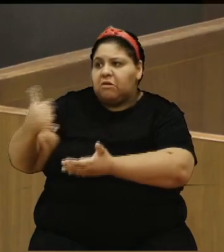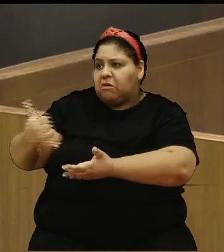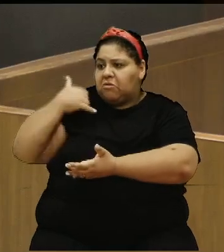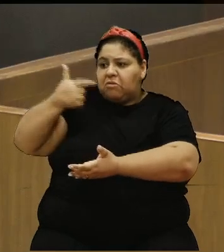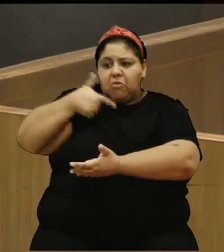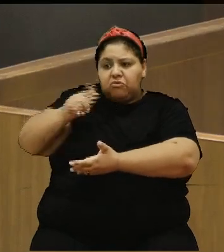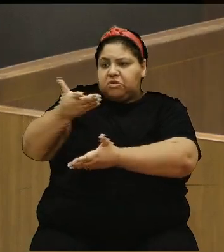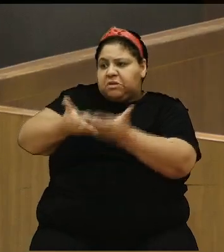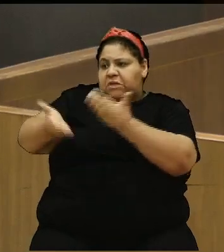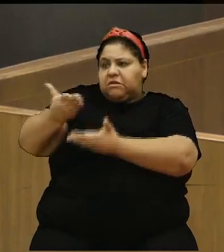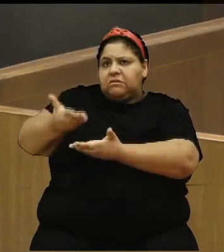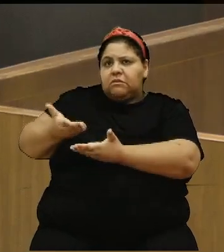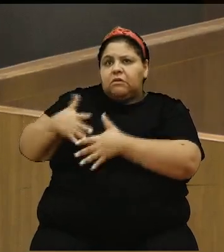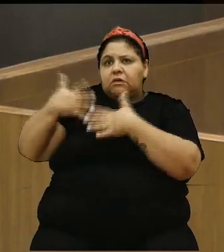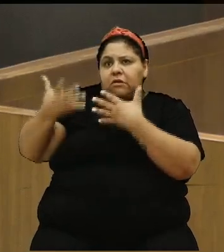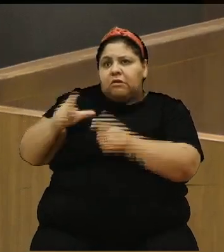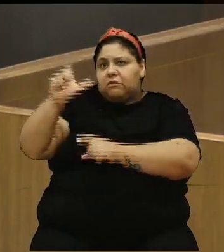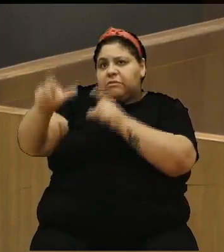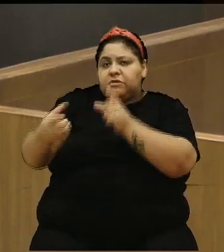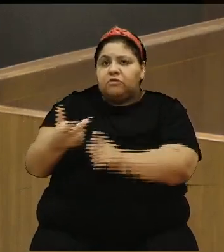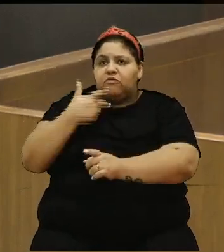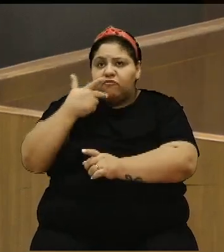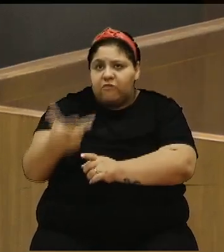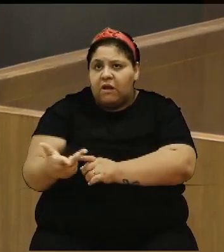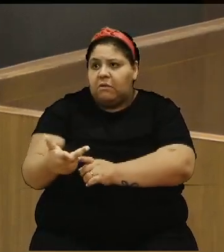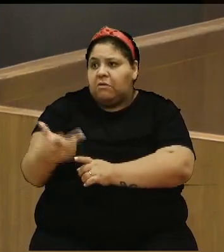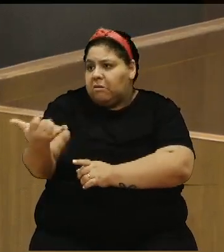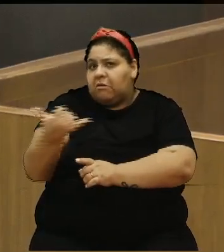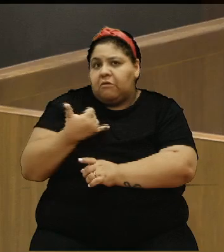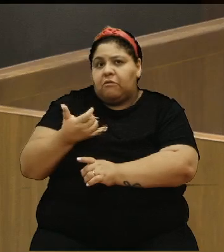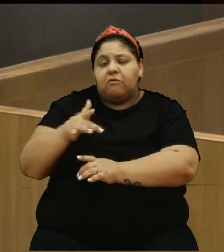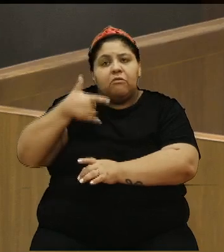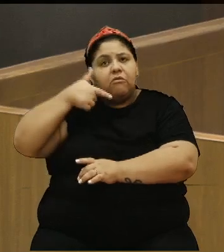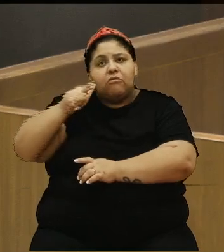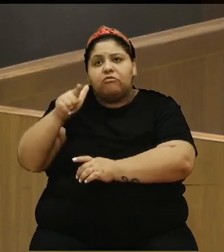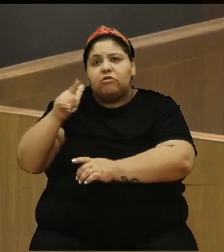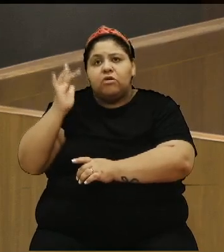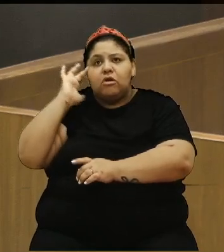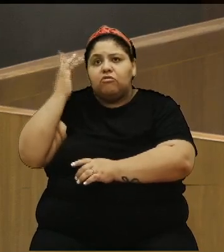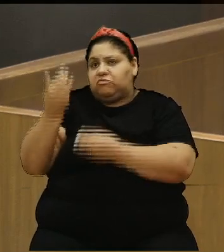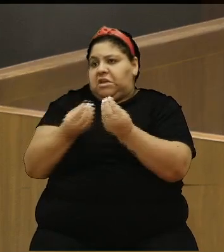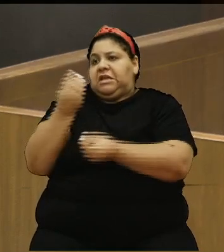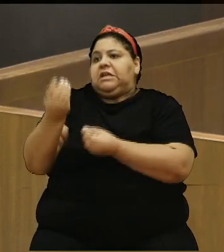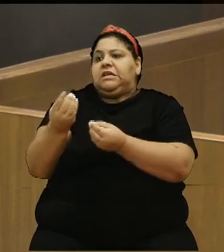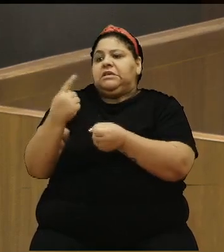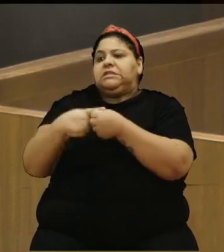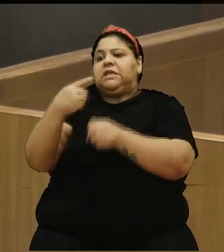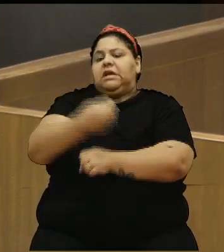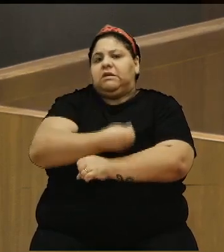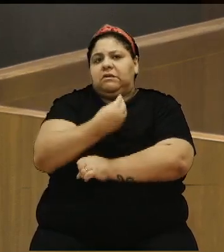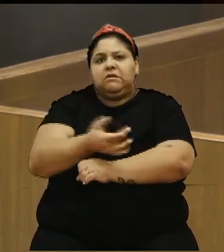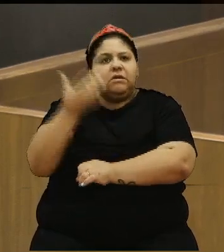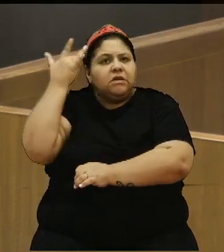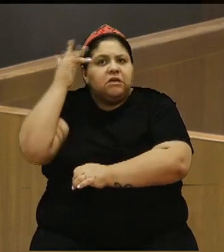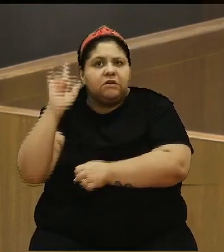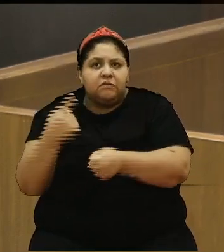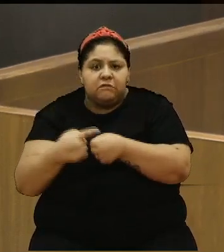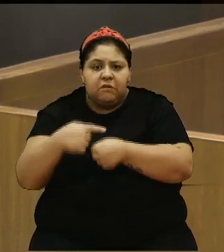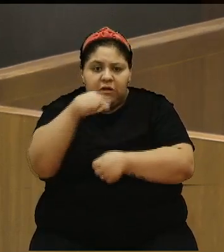consigo consulta. Pelo menos as pessoas que falam comigo, elas falam isso. Aí eu não sei em que cidade que ele vive. Eu não sei em que cidade